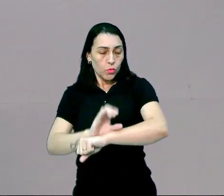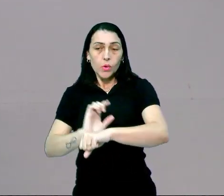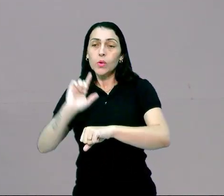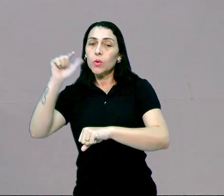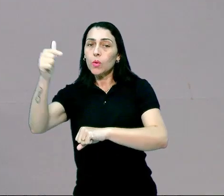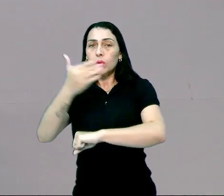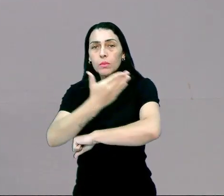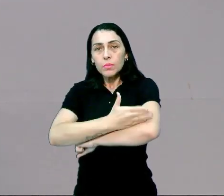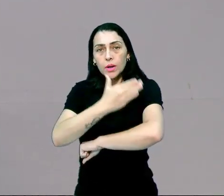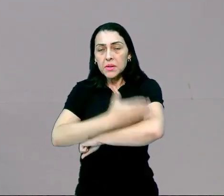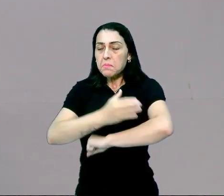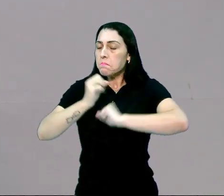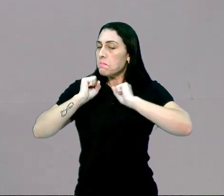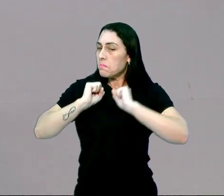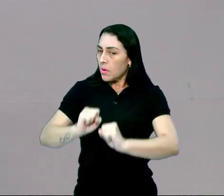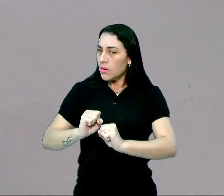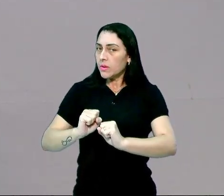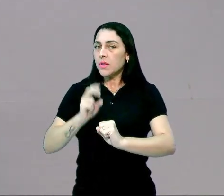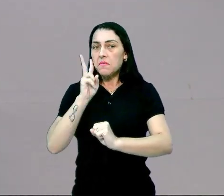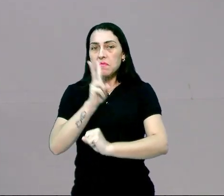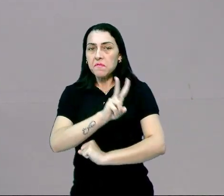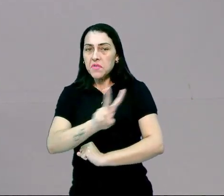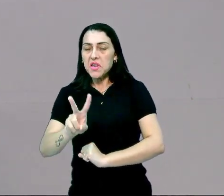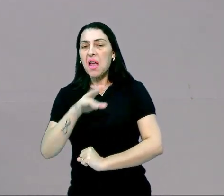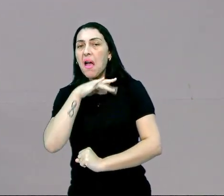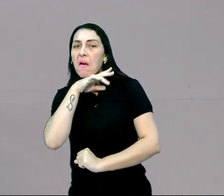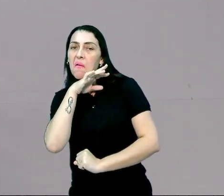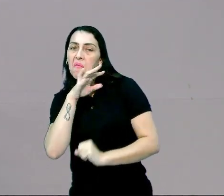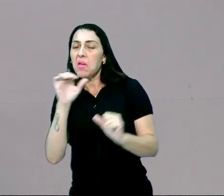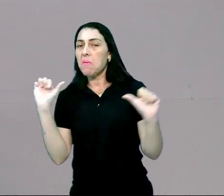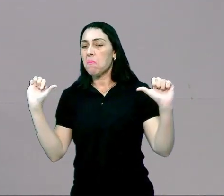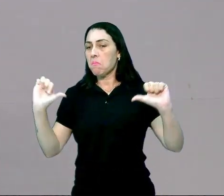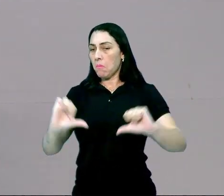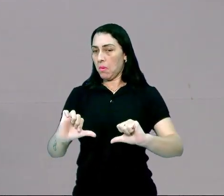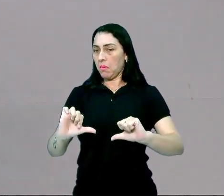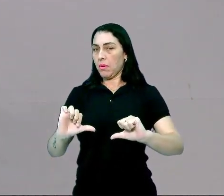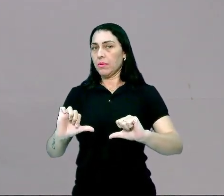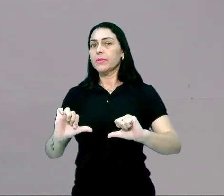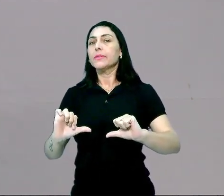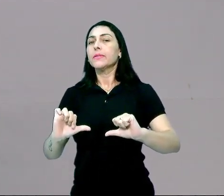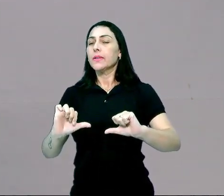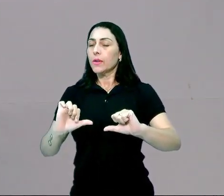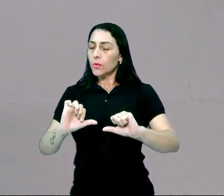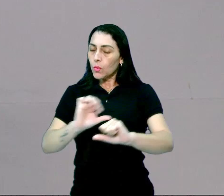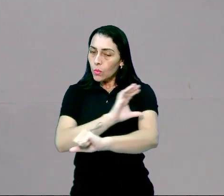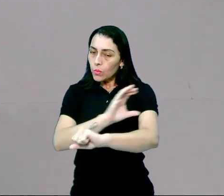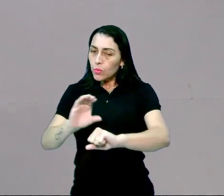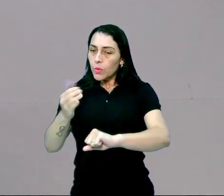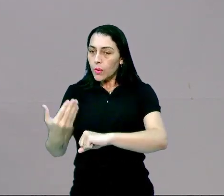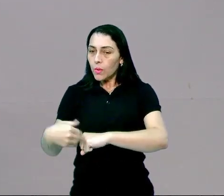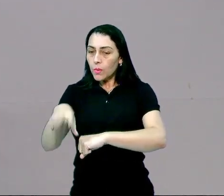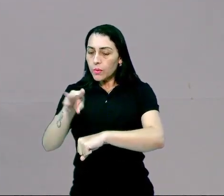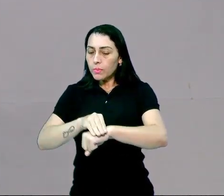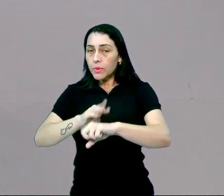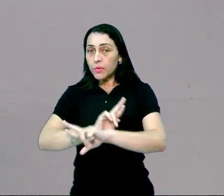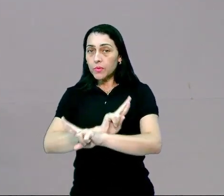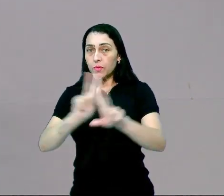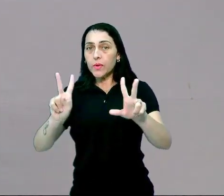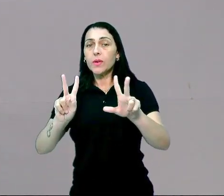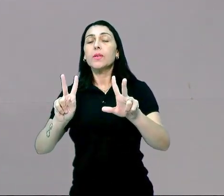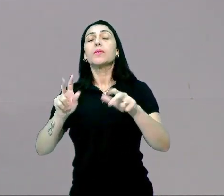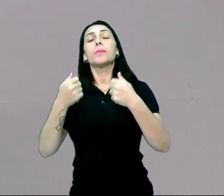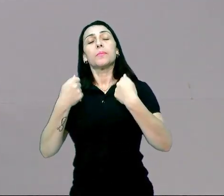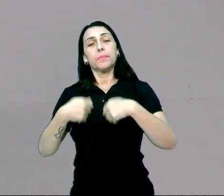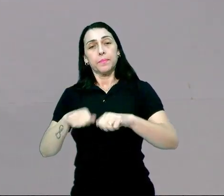outra prática pode ser vista como ruim ou negativa. São culturas diferentes, conhecimentos diferentes, e a gente